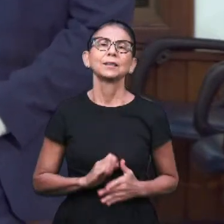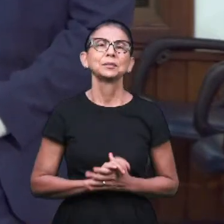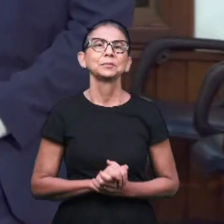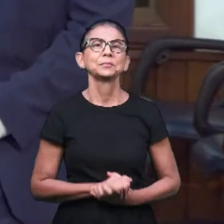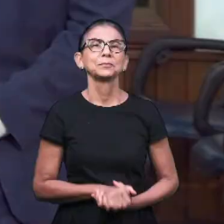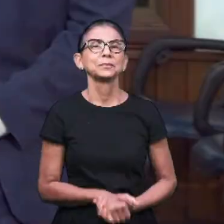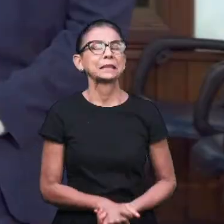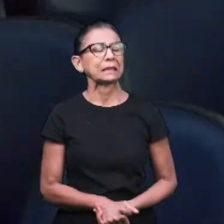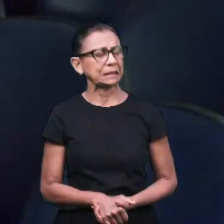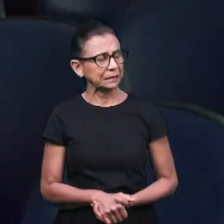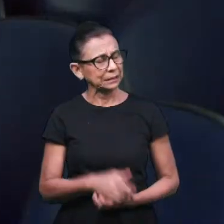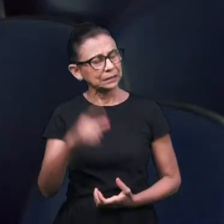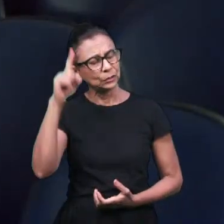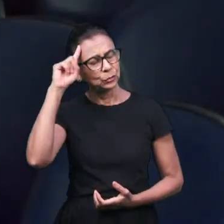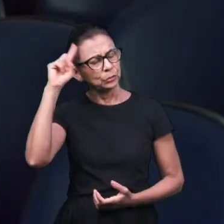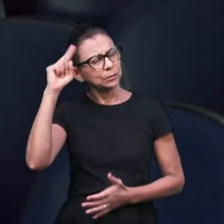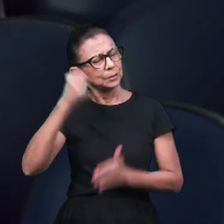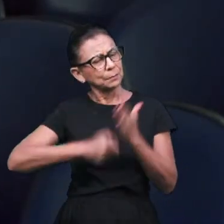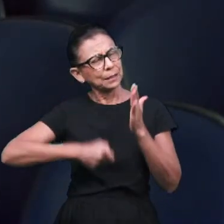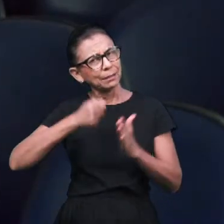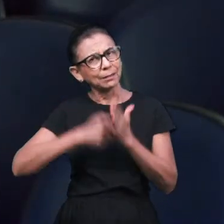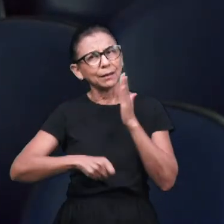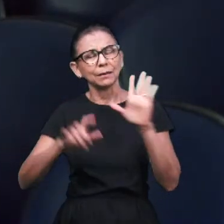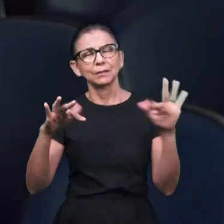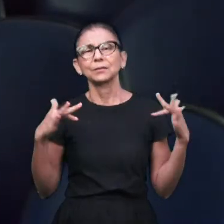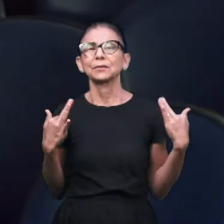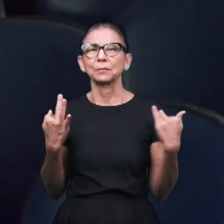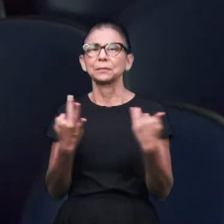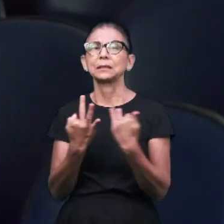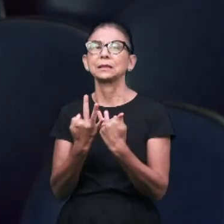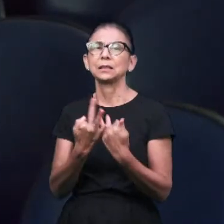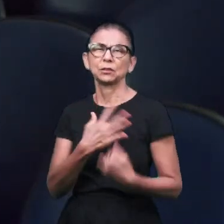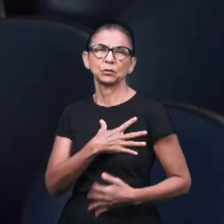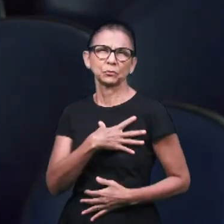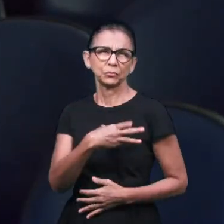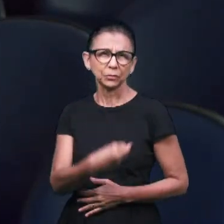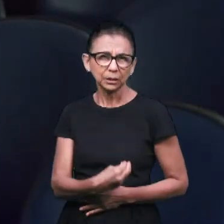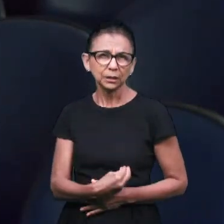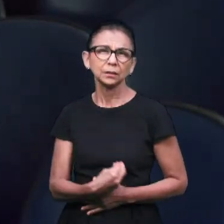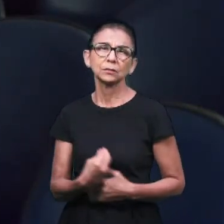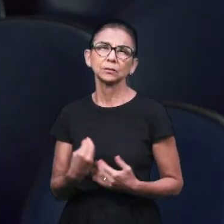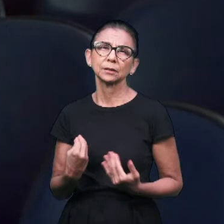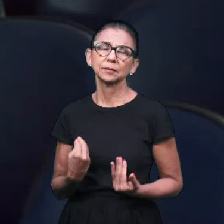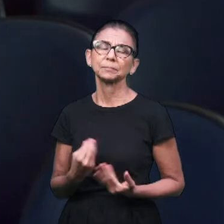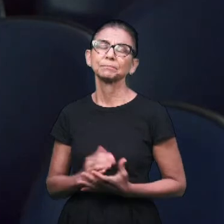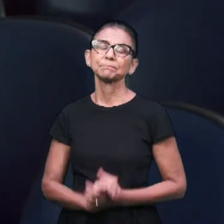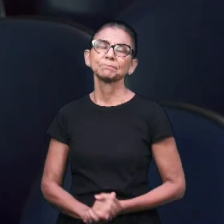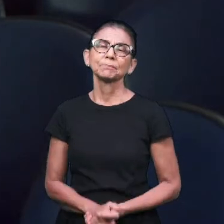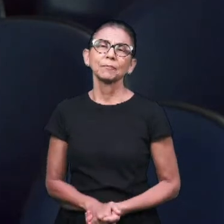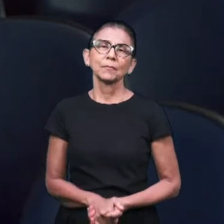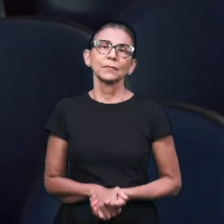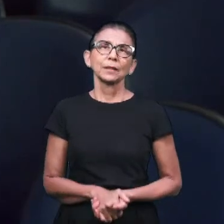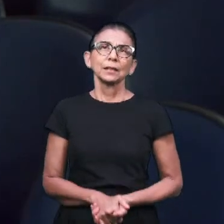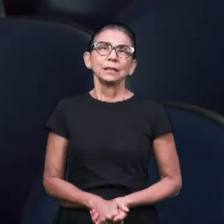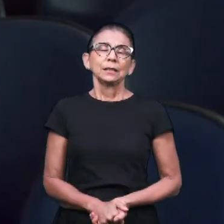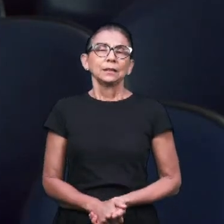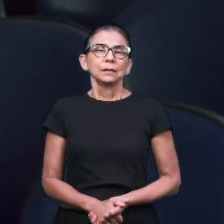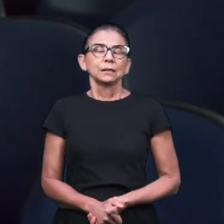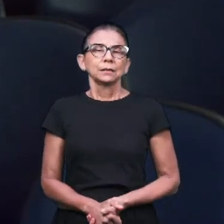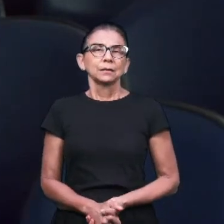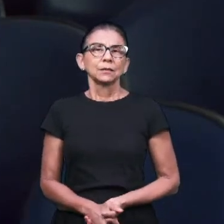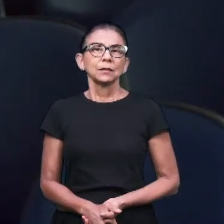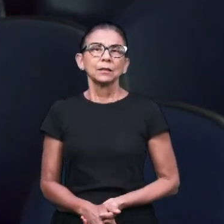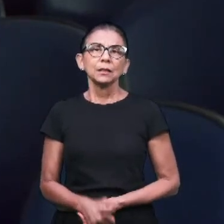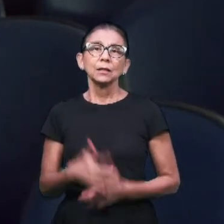É a batalha na família, no lar, né? Filhos, tudo aí. Então, são as nossas batalhas,